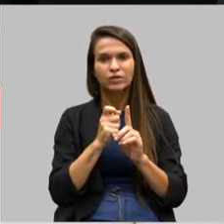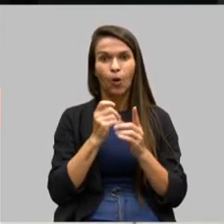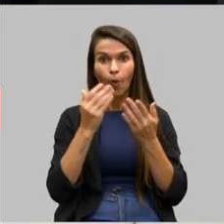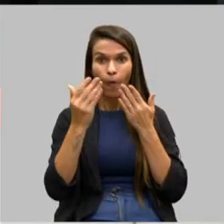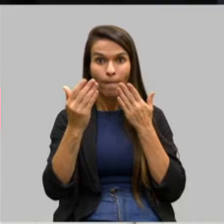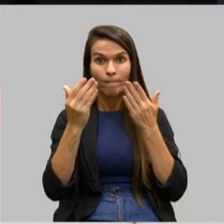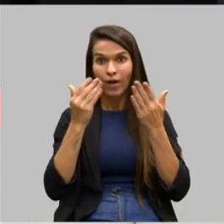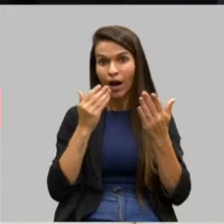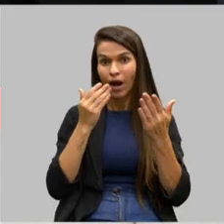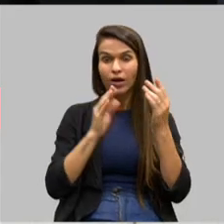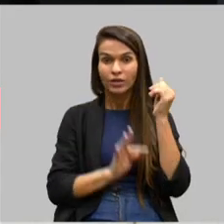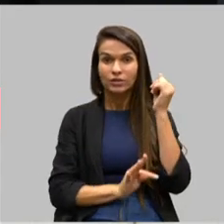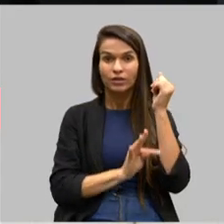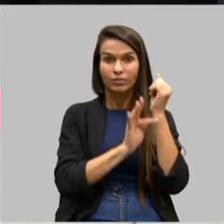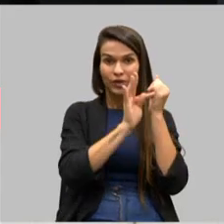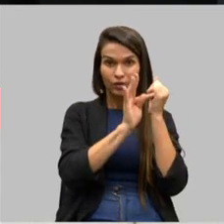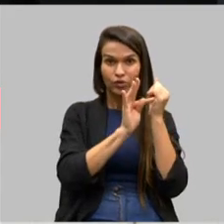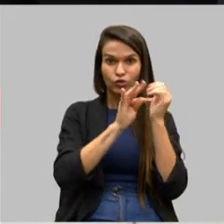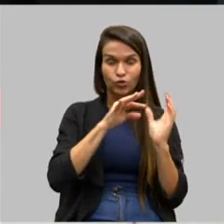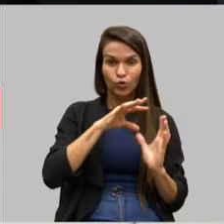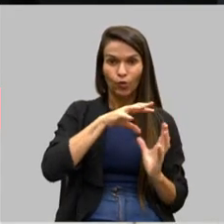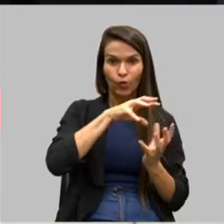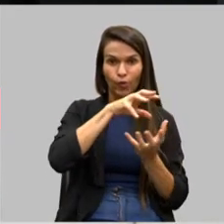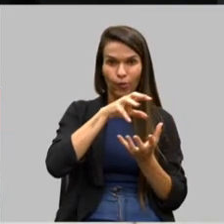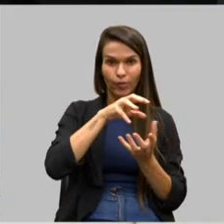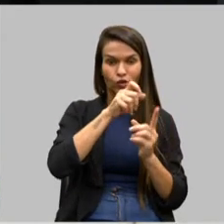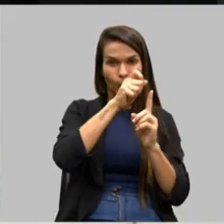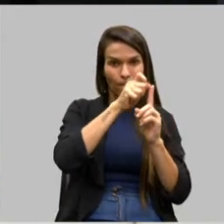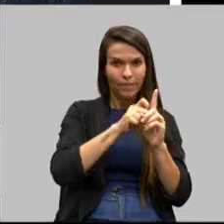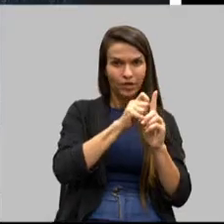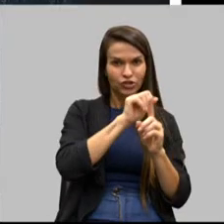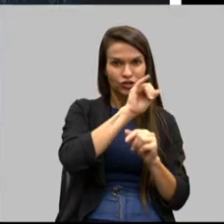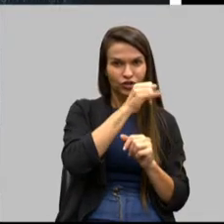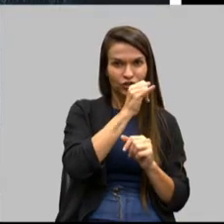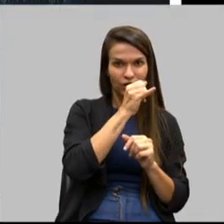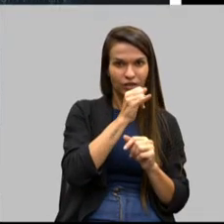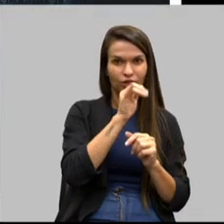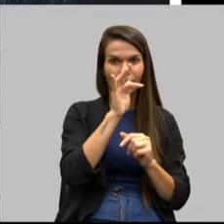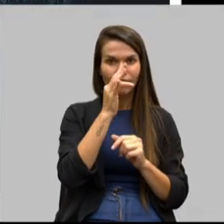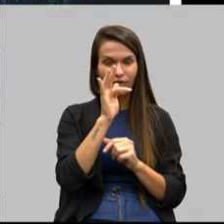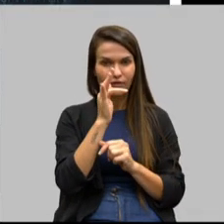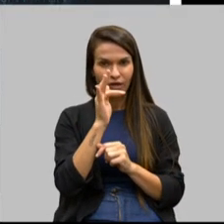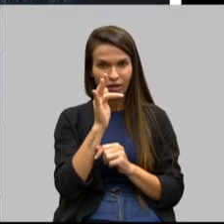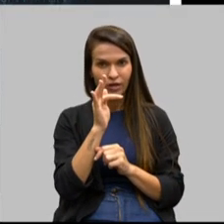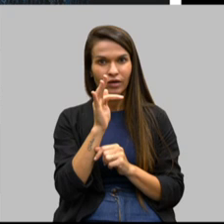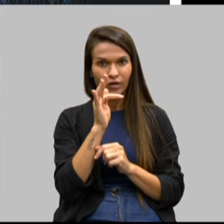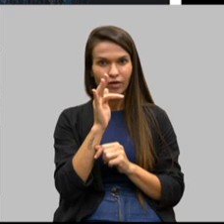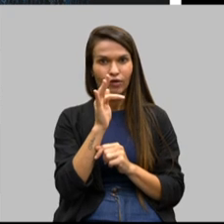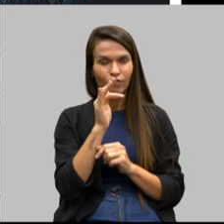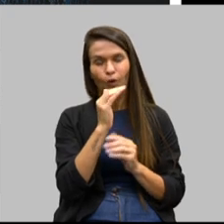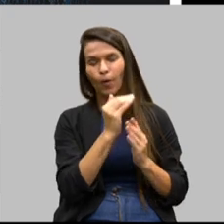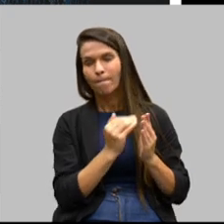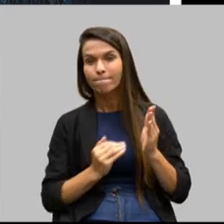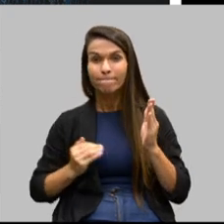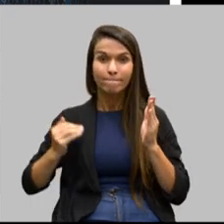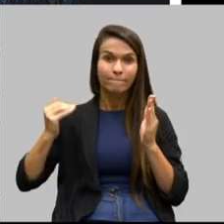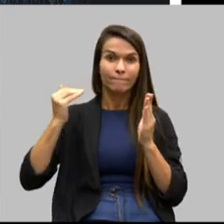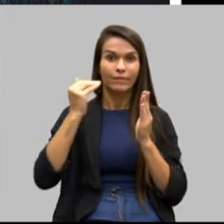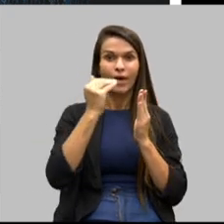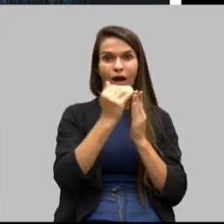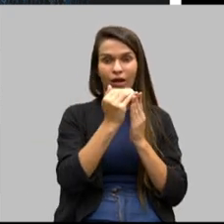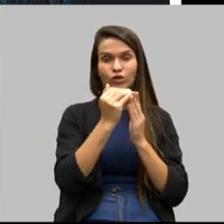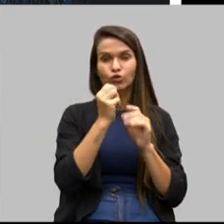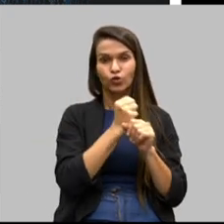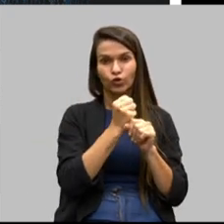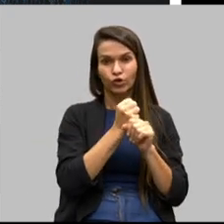as temperaturas médias no globo no mês de janeiro e fevereiro, foram ainda maiores do que no ano